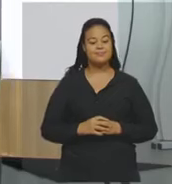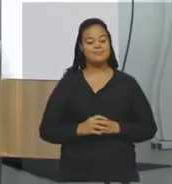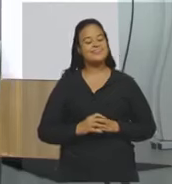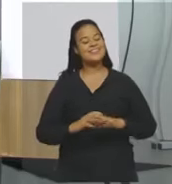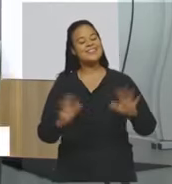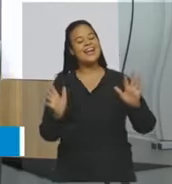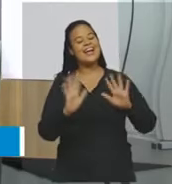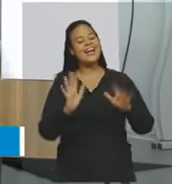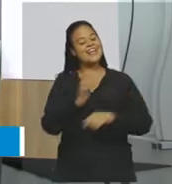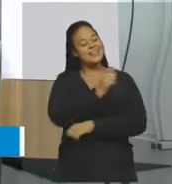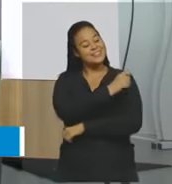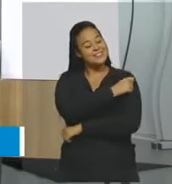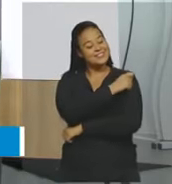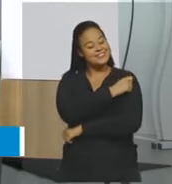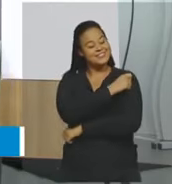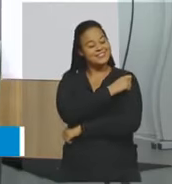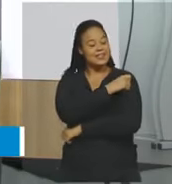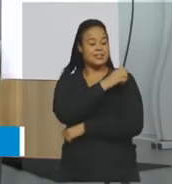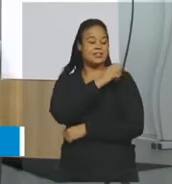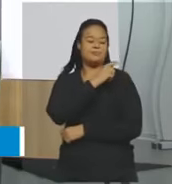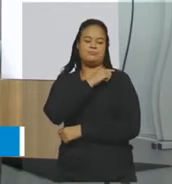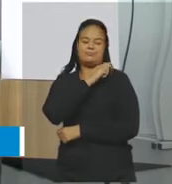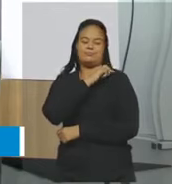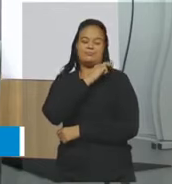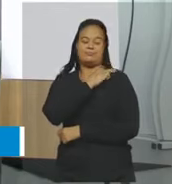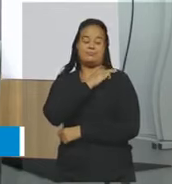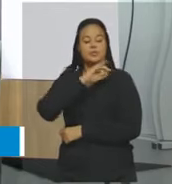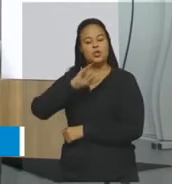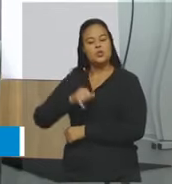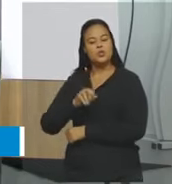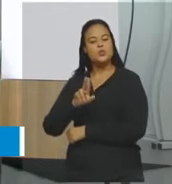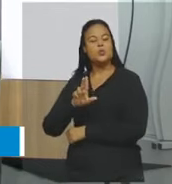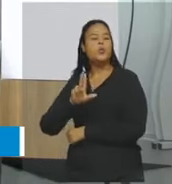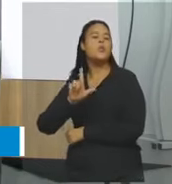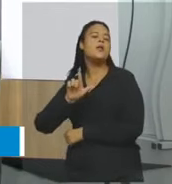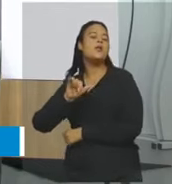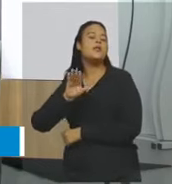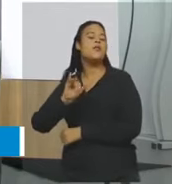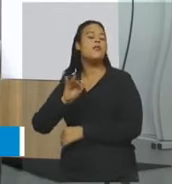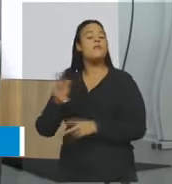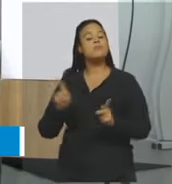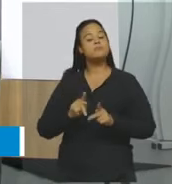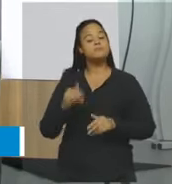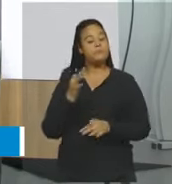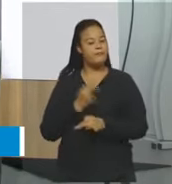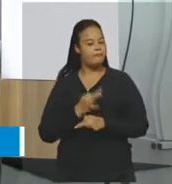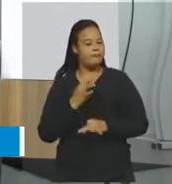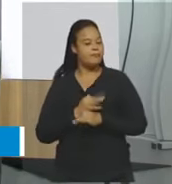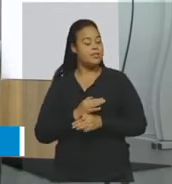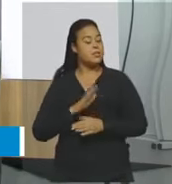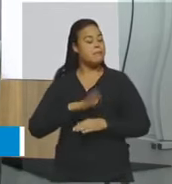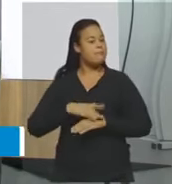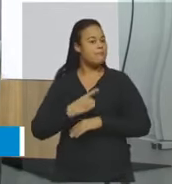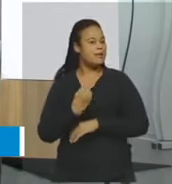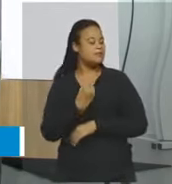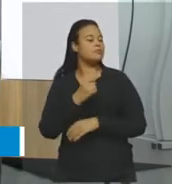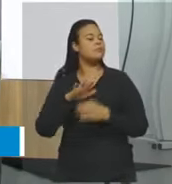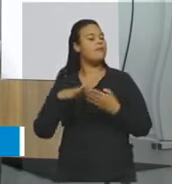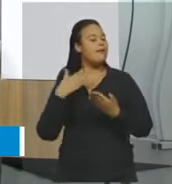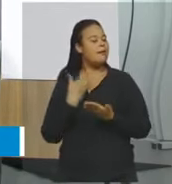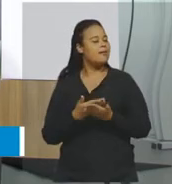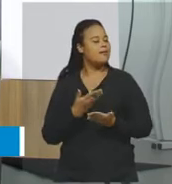Olá, estudante do ensino médio, tudo bem? Júlio Bastos, professor de Física, com mais uma aula para o terceiro ano do ensino